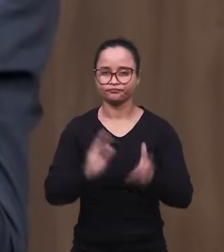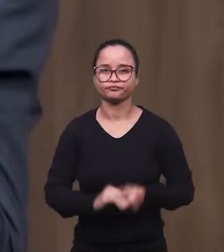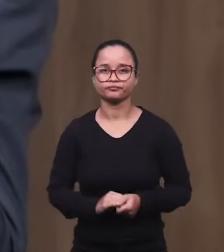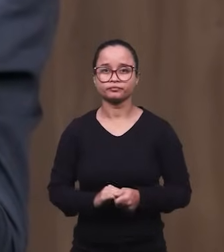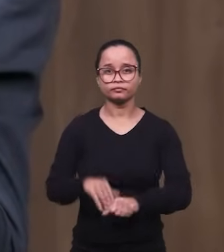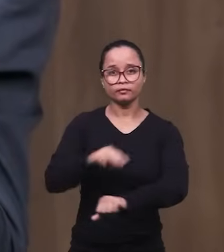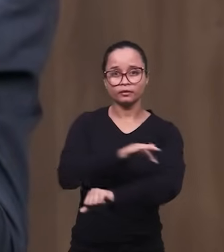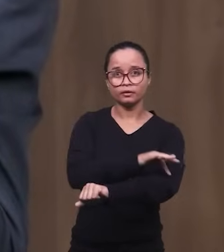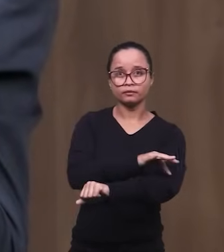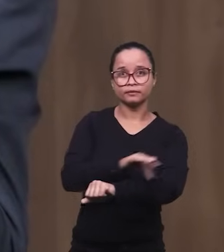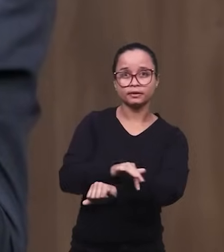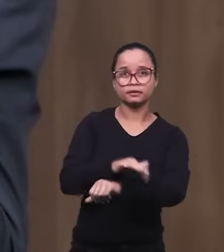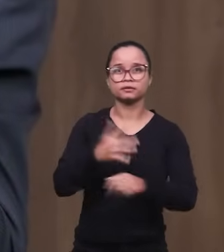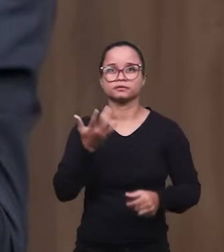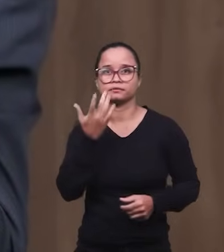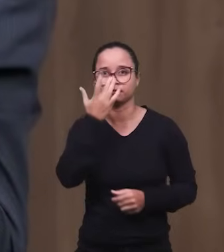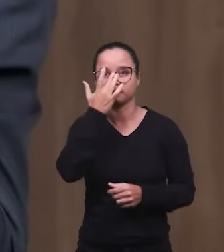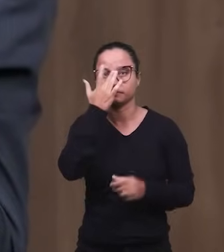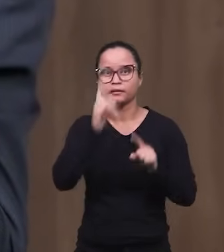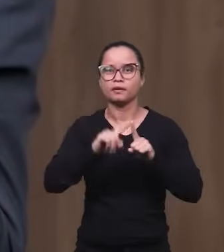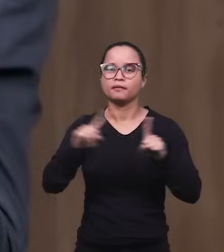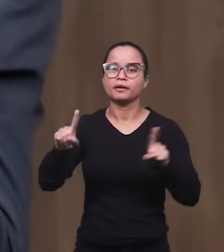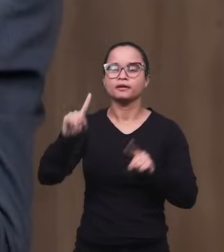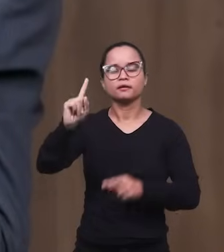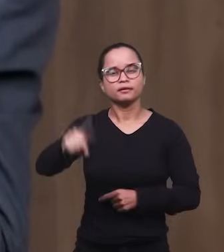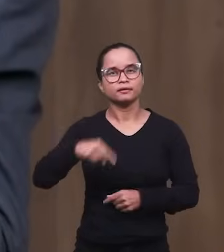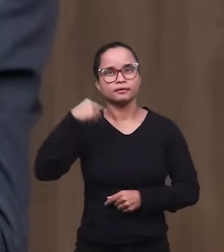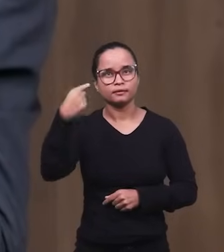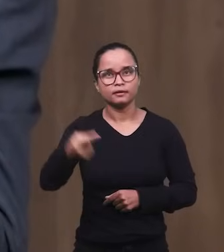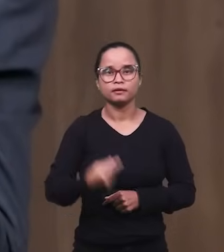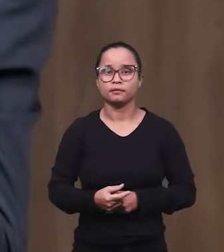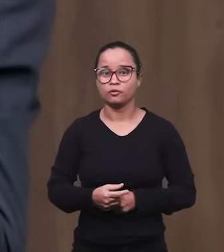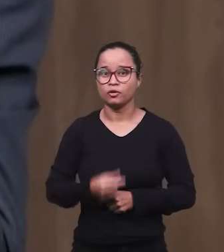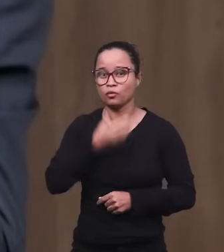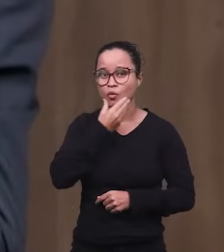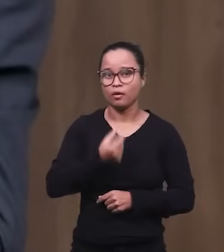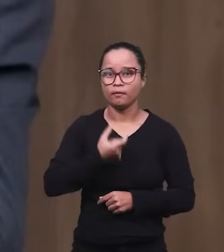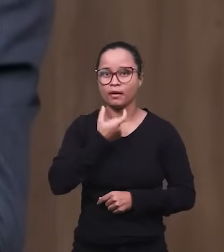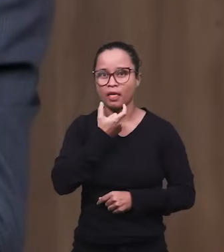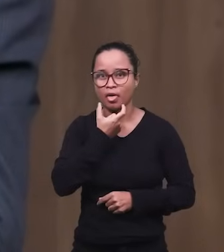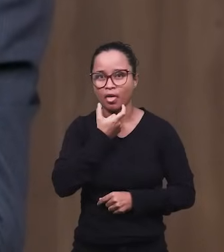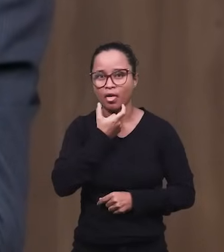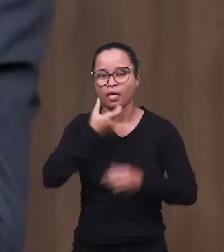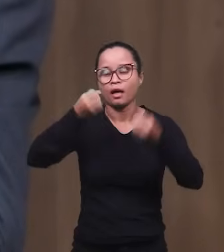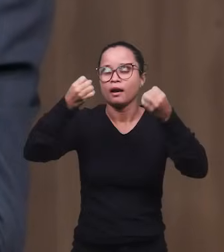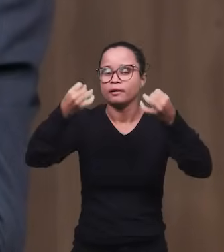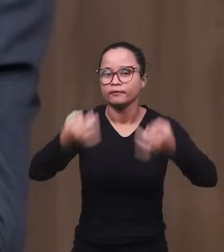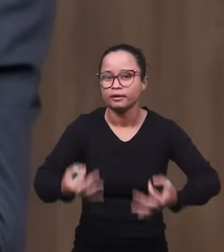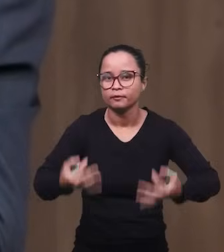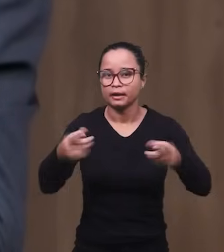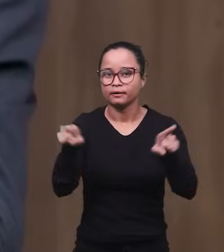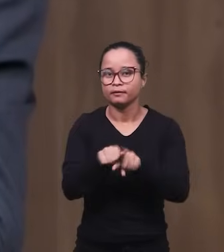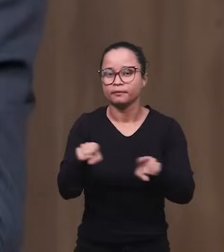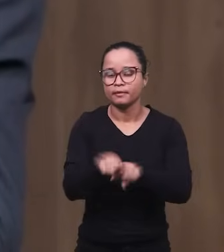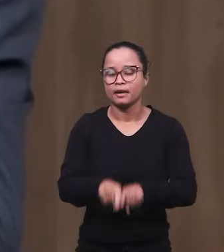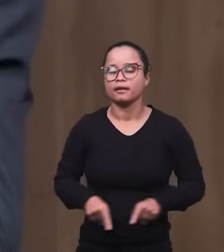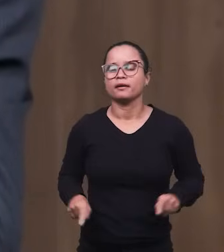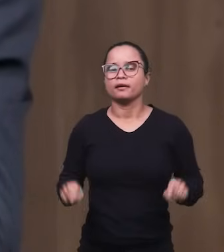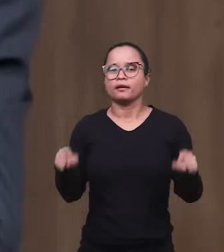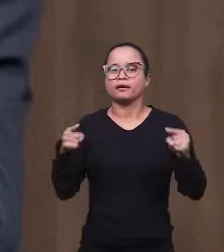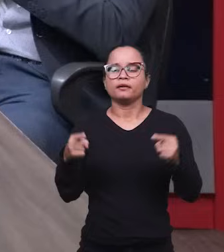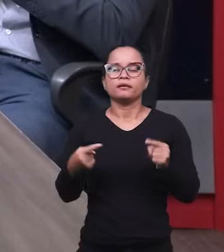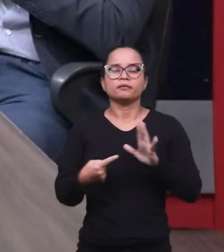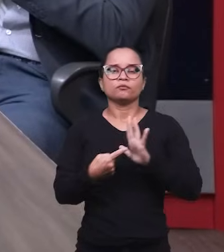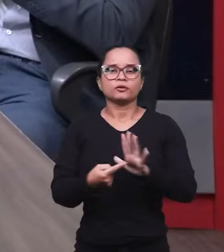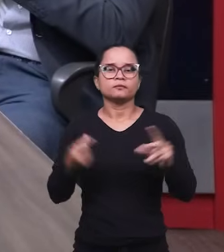da física newtoniana, mas aí mais tarde, inclusive, Albert Einstein ele vai também falar a respeito do